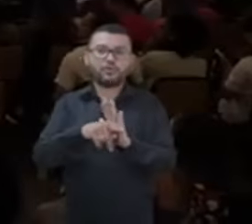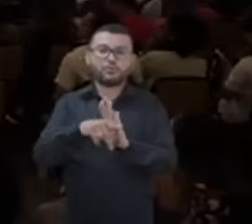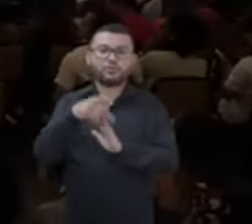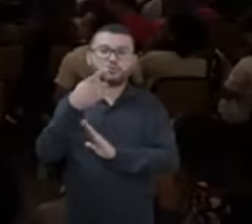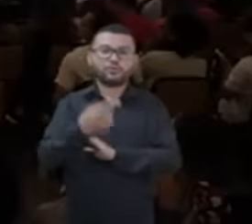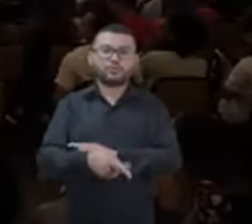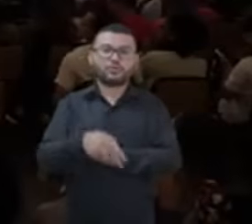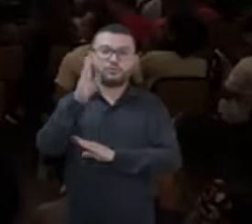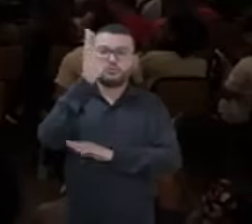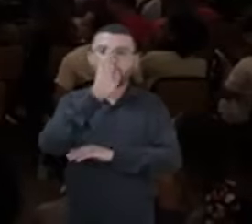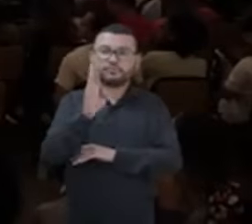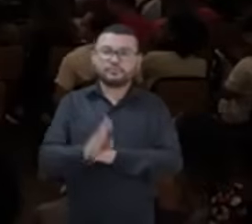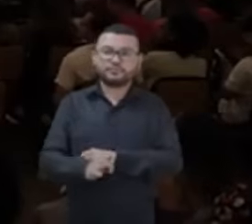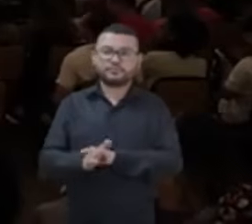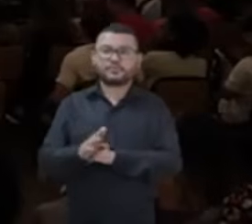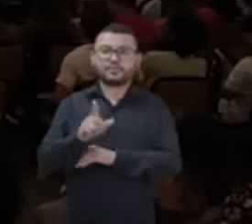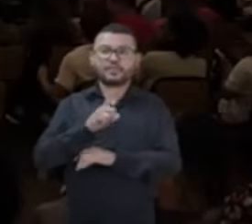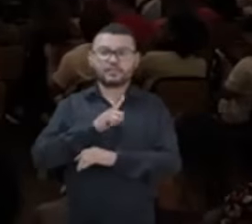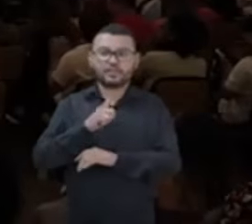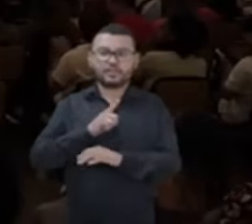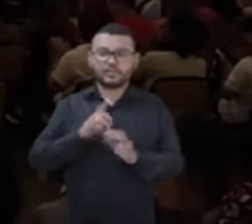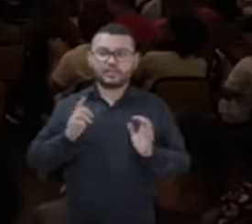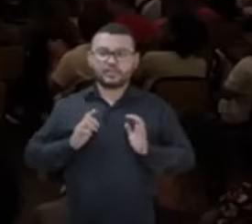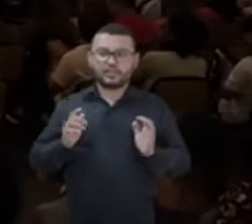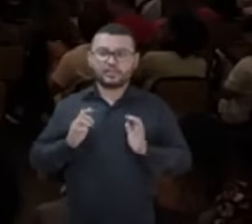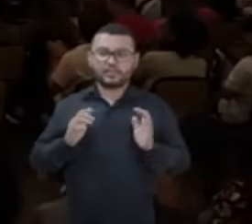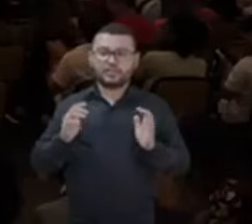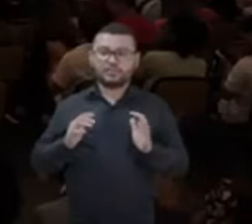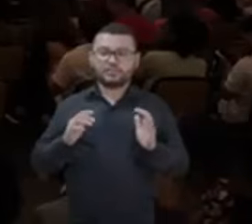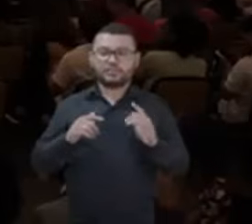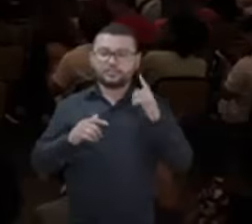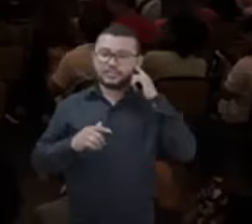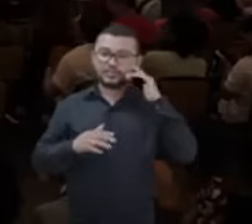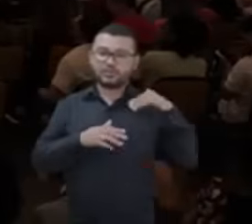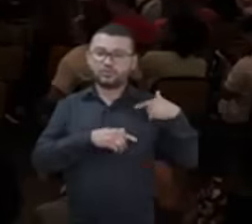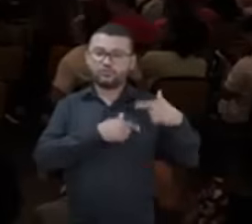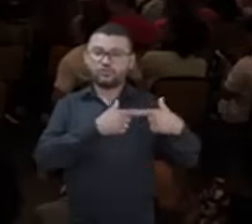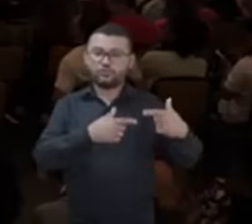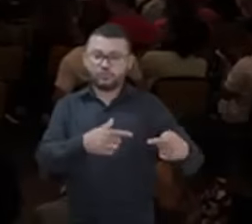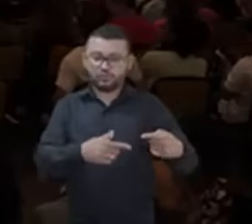ao povo brasileiro, é a riqueza das próximas gerações do nosso país.